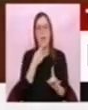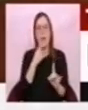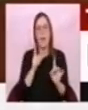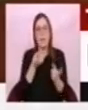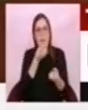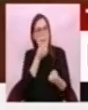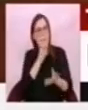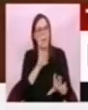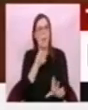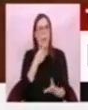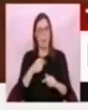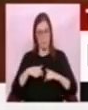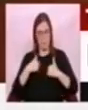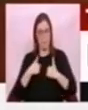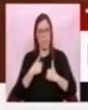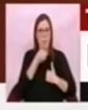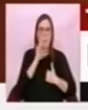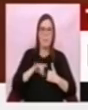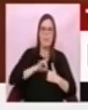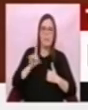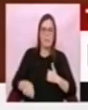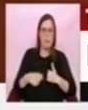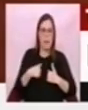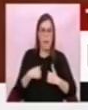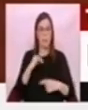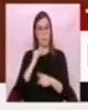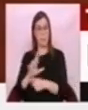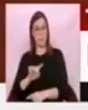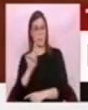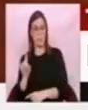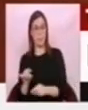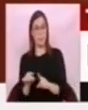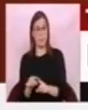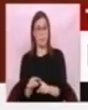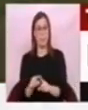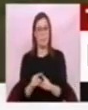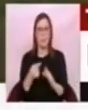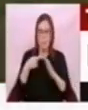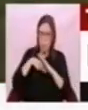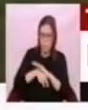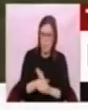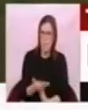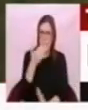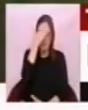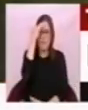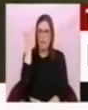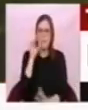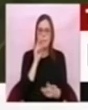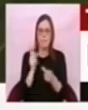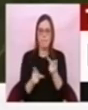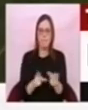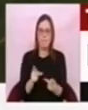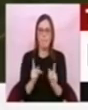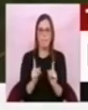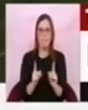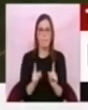significará, o que é que significaria para si isso? Outra questão é mais profunda e mais difícil de avaliar e,